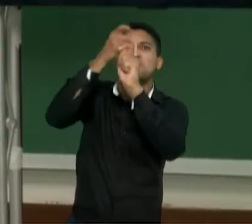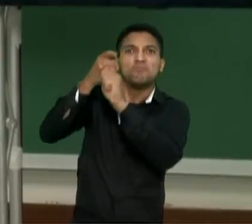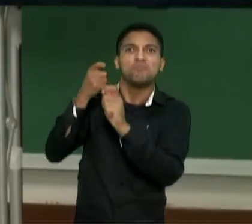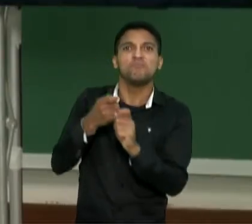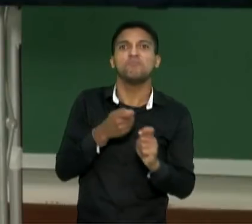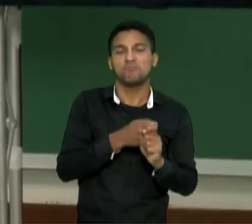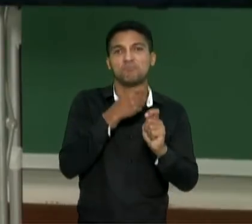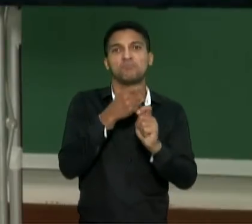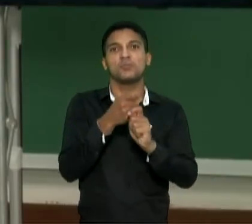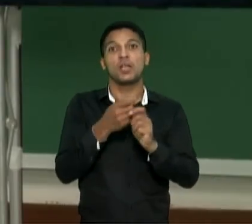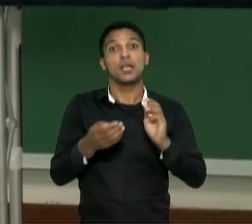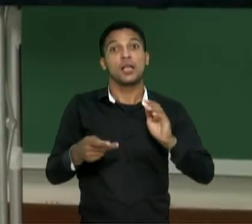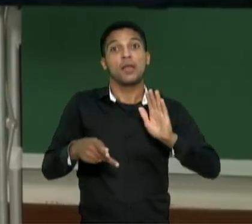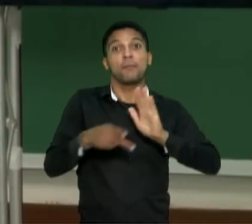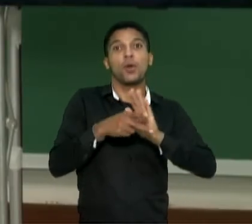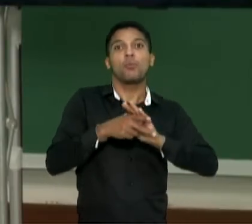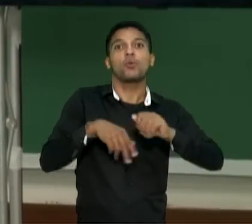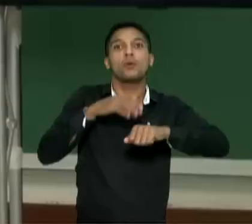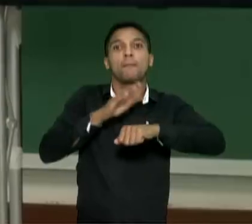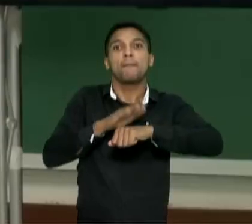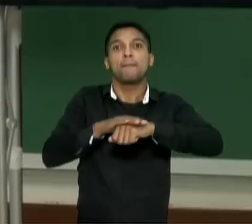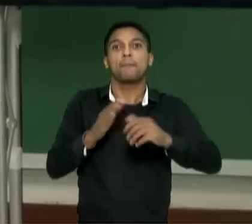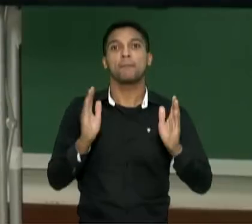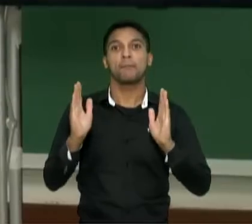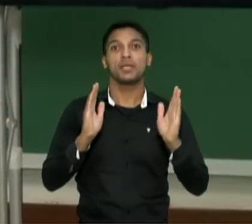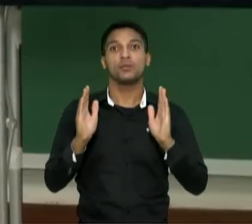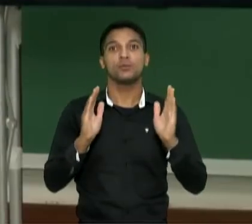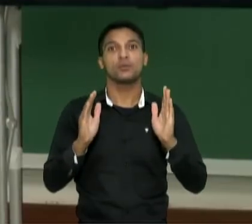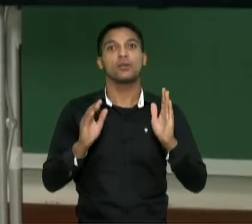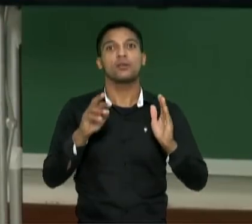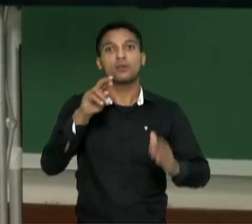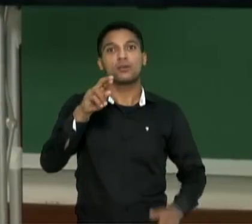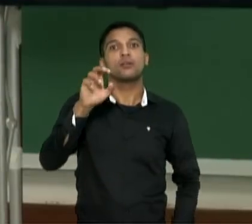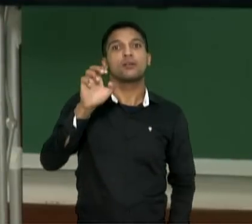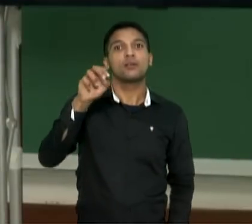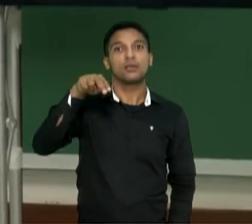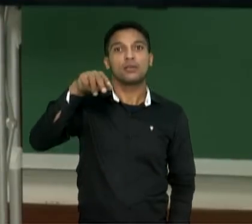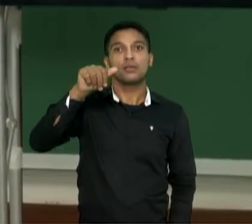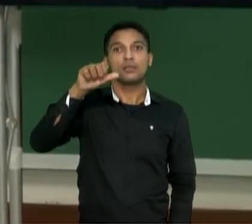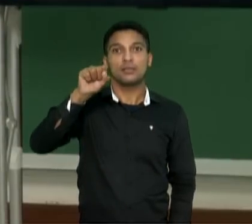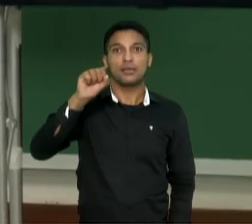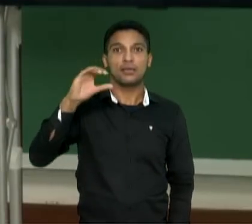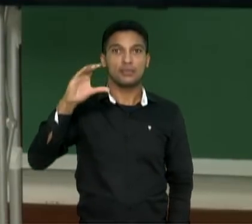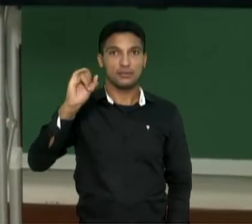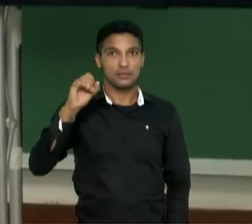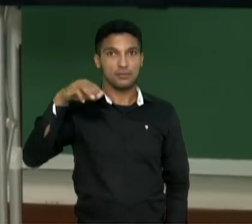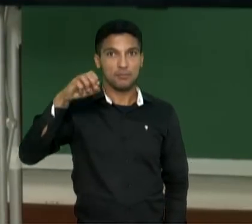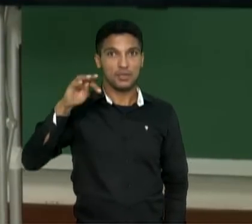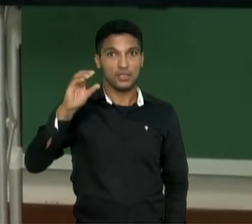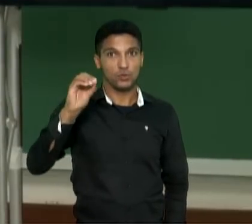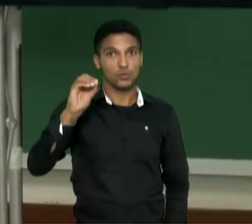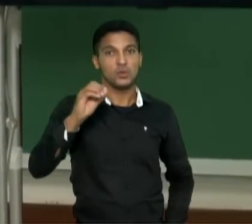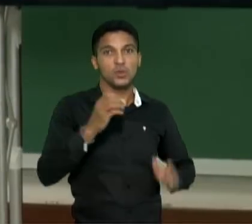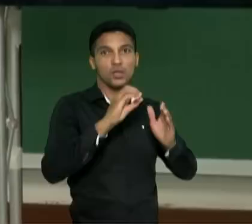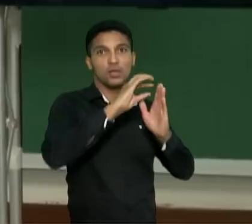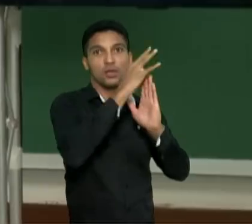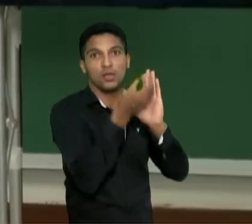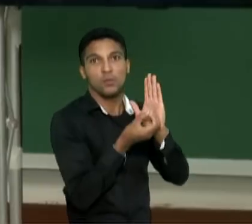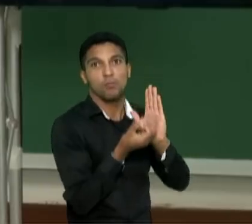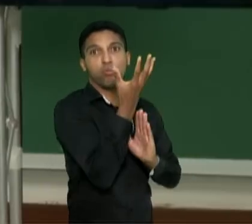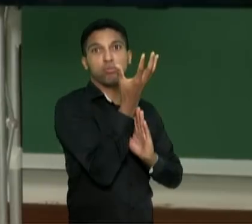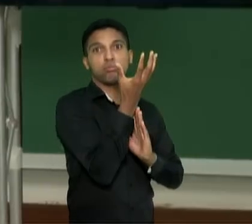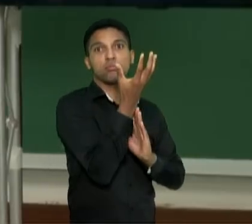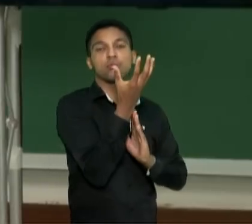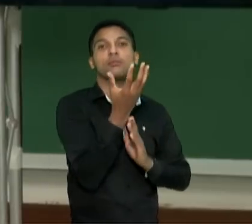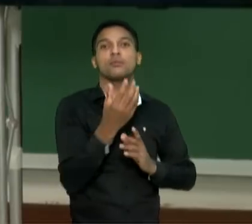acaba isso entrando um pouco em uma tensão com a igreja, porque a igreja vai perdendo espaço, né? Ao ponto que se